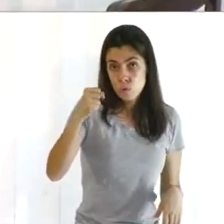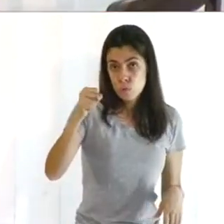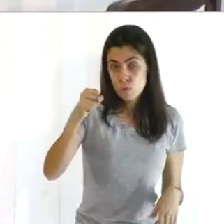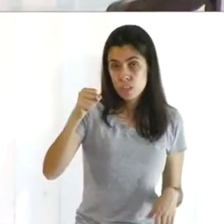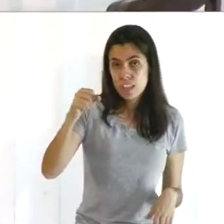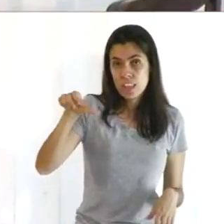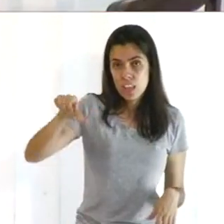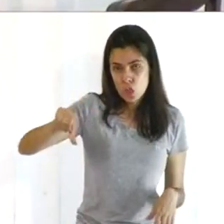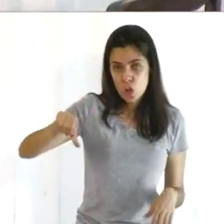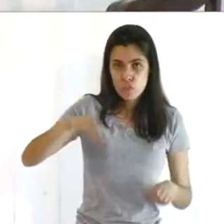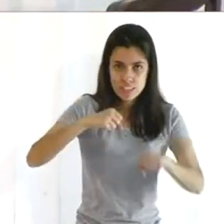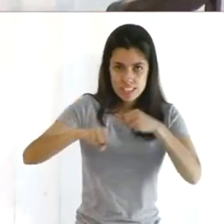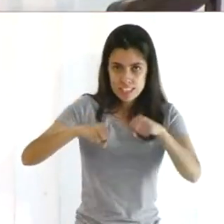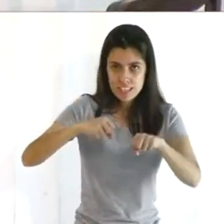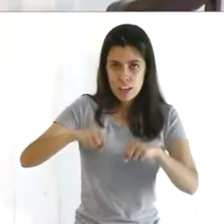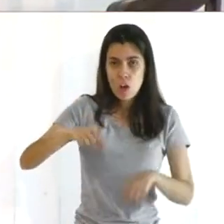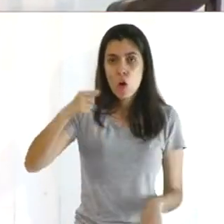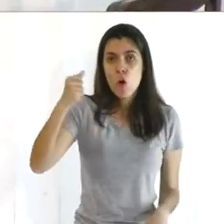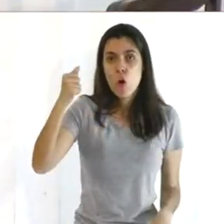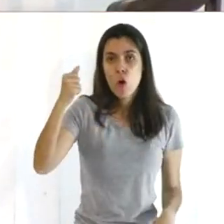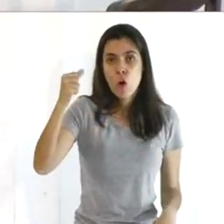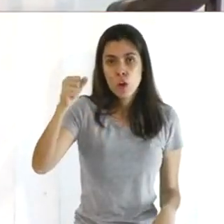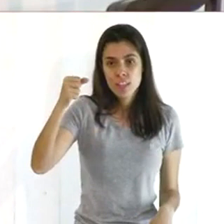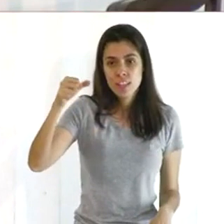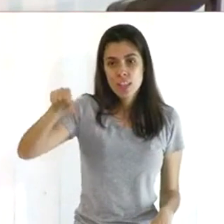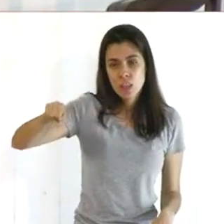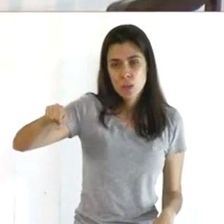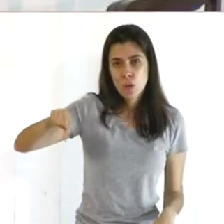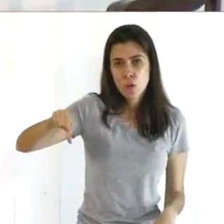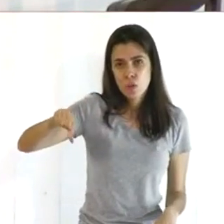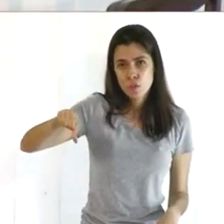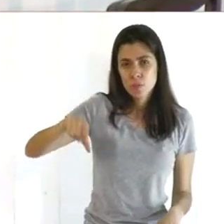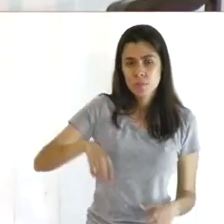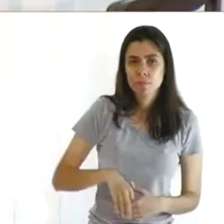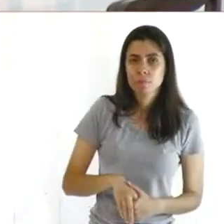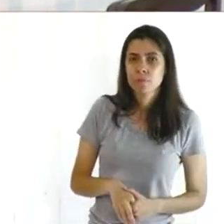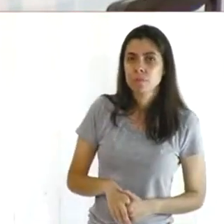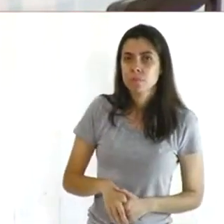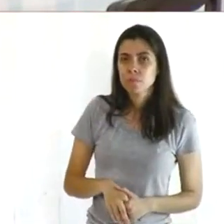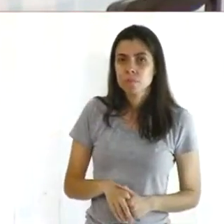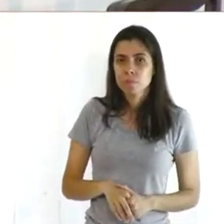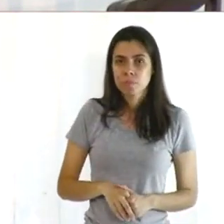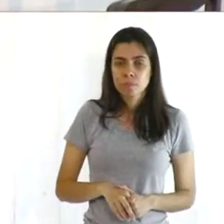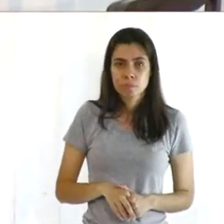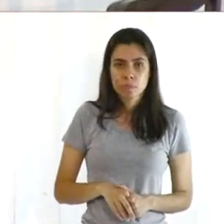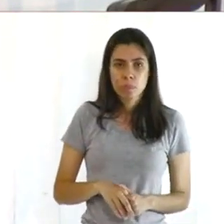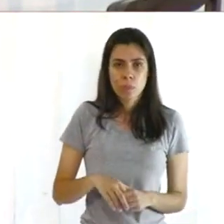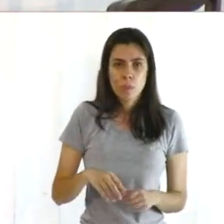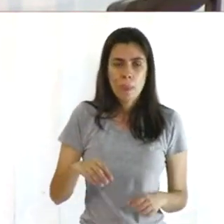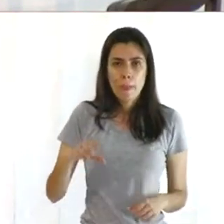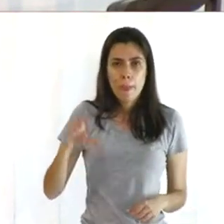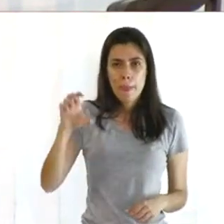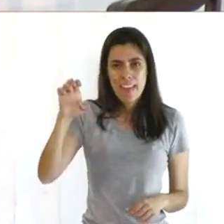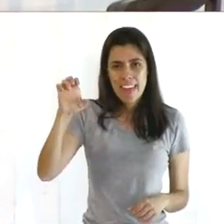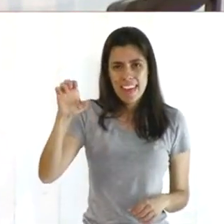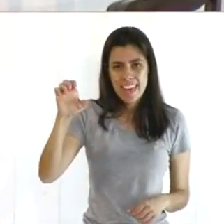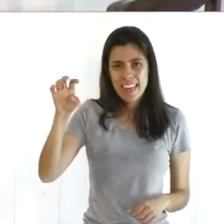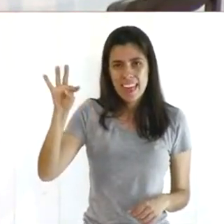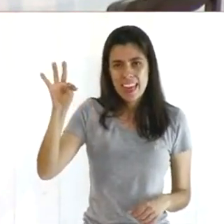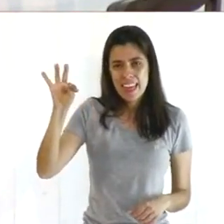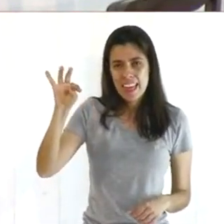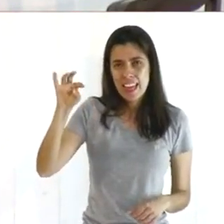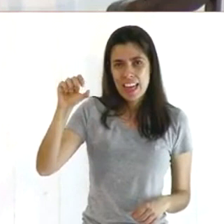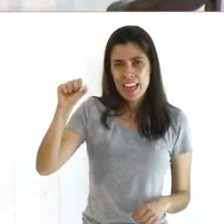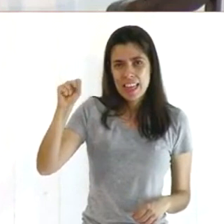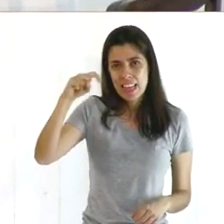encontra ali, no caso aqui, os filhos, o Salmo didático de Etã, o Esraíta. E aqui no verso 46